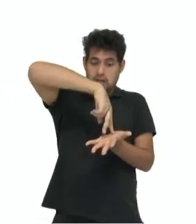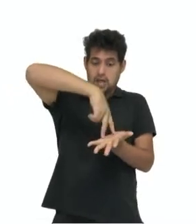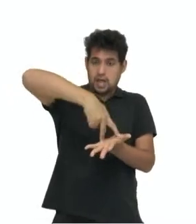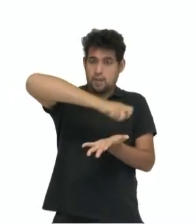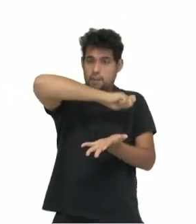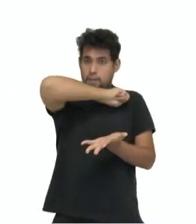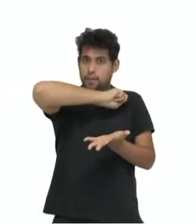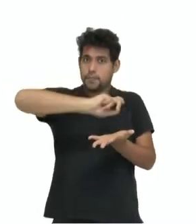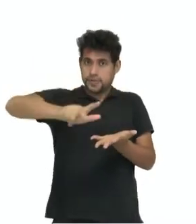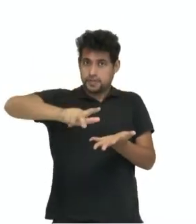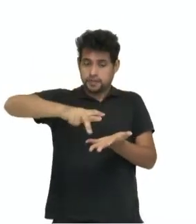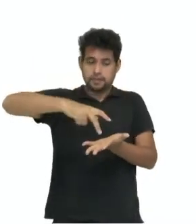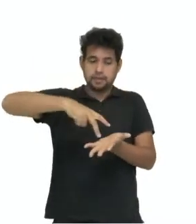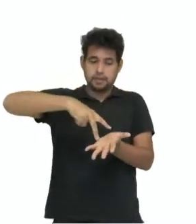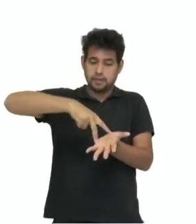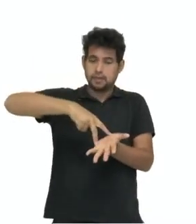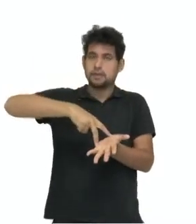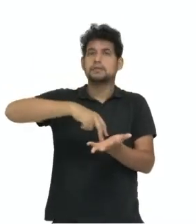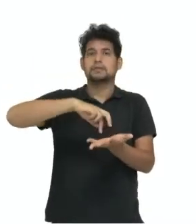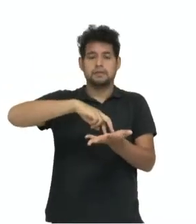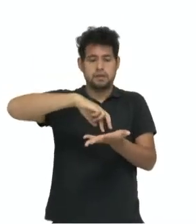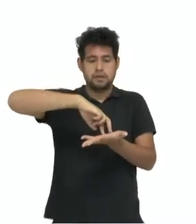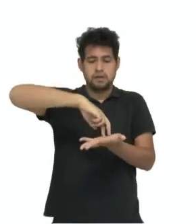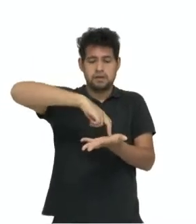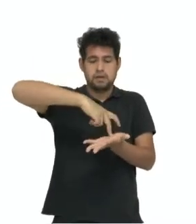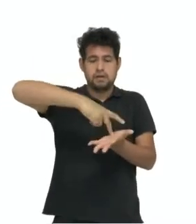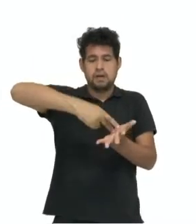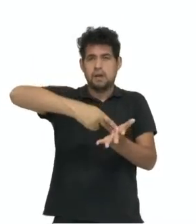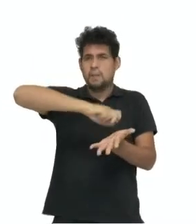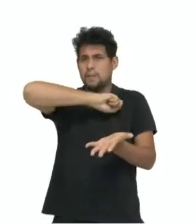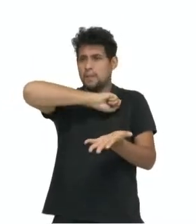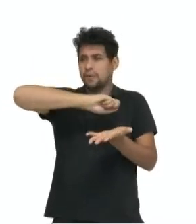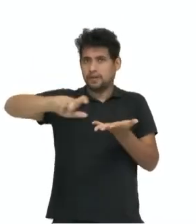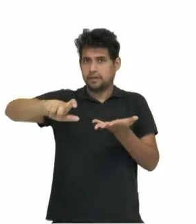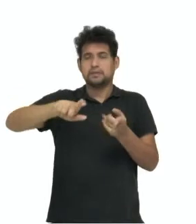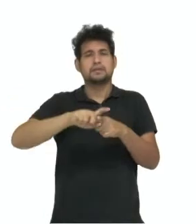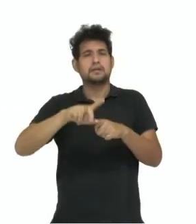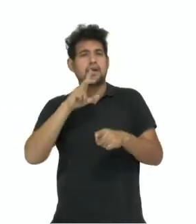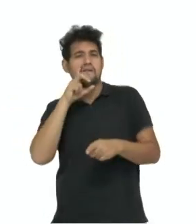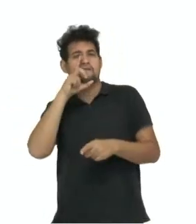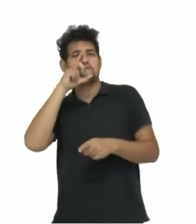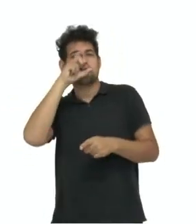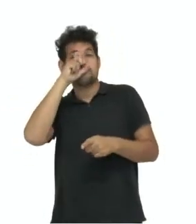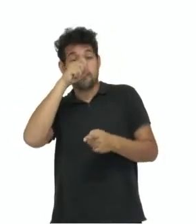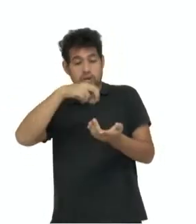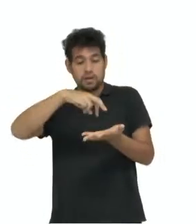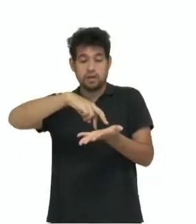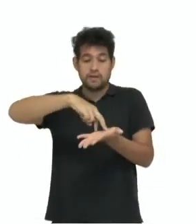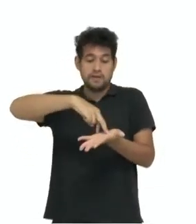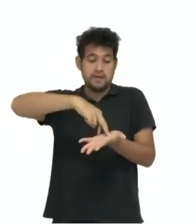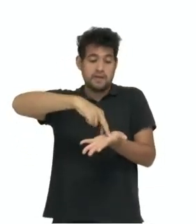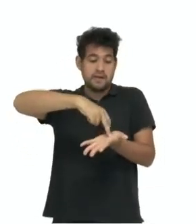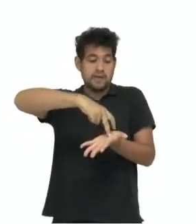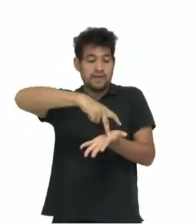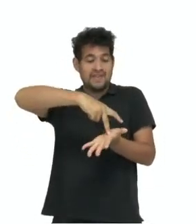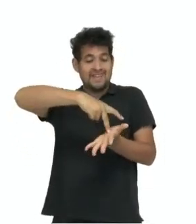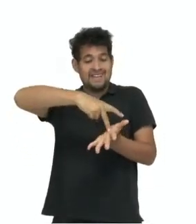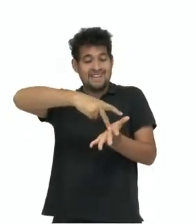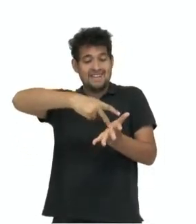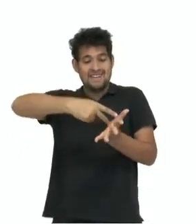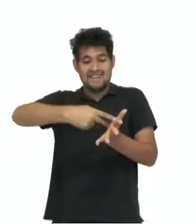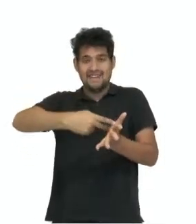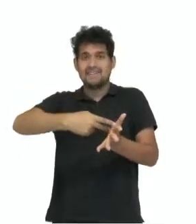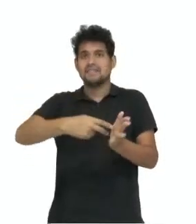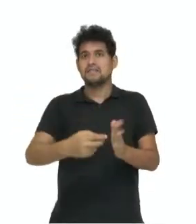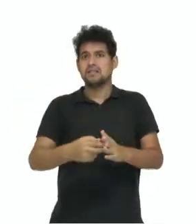Um deslocamento de pernas, a transferência da força das pernas para o